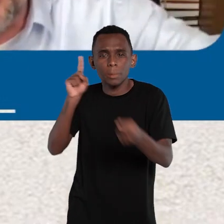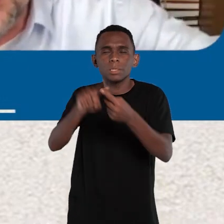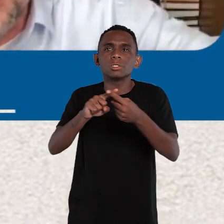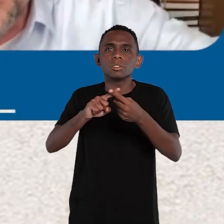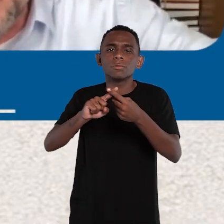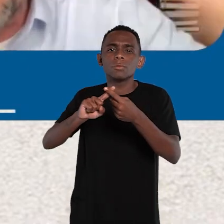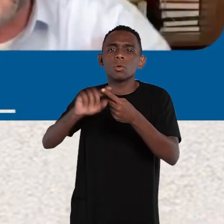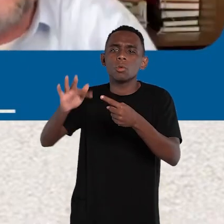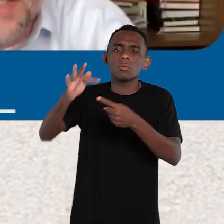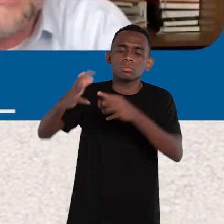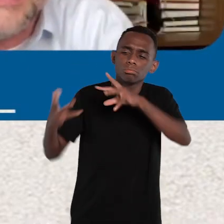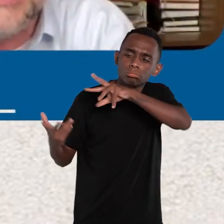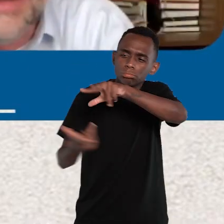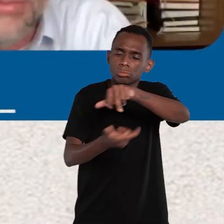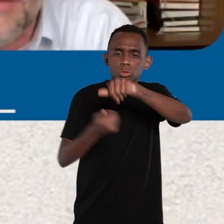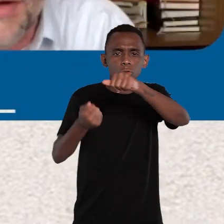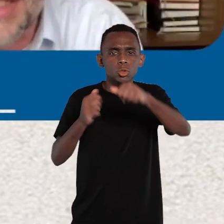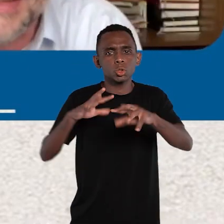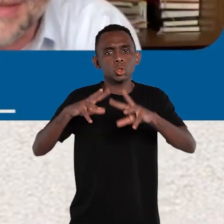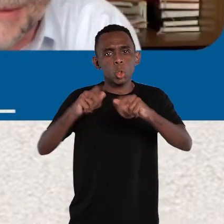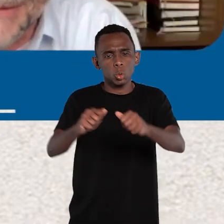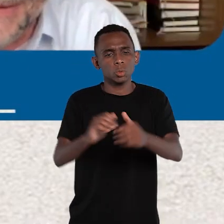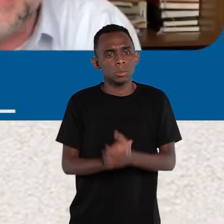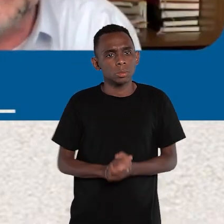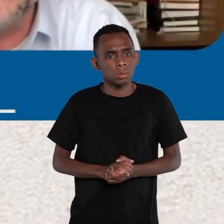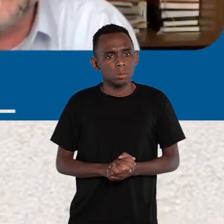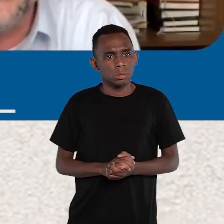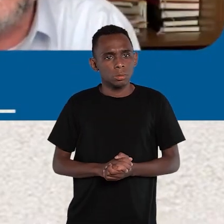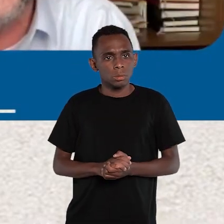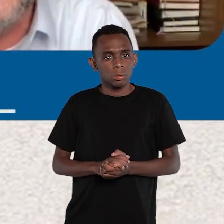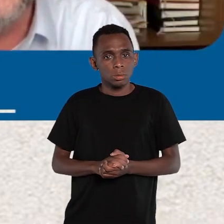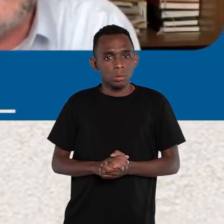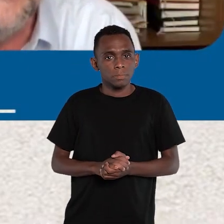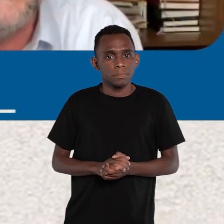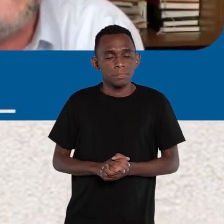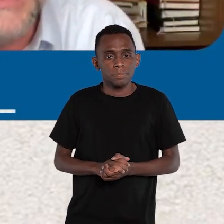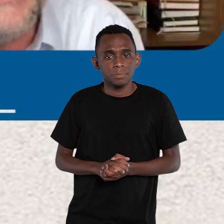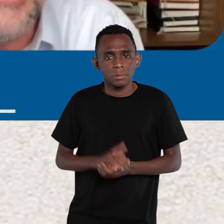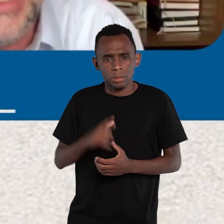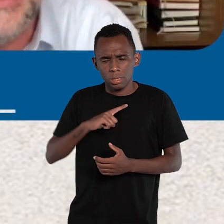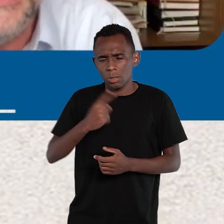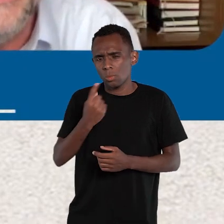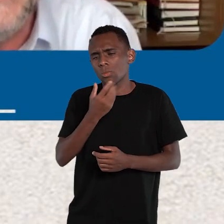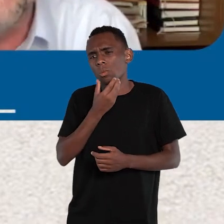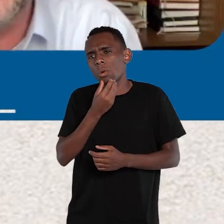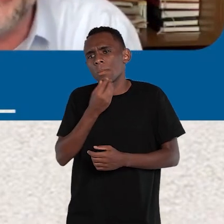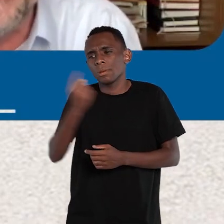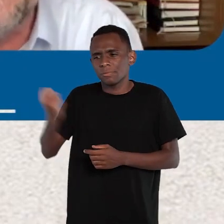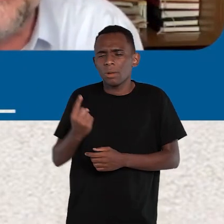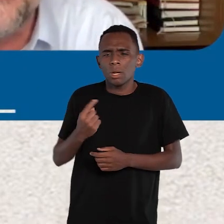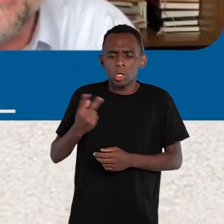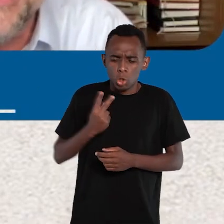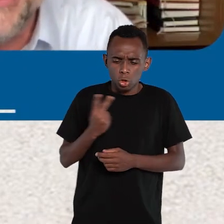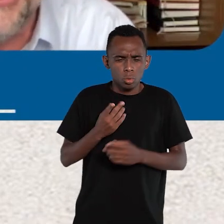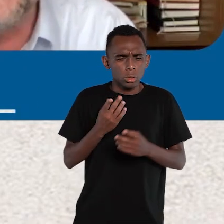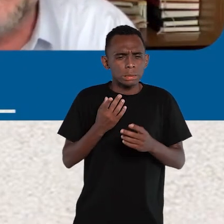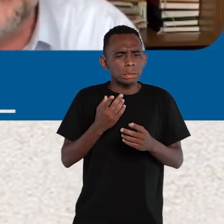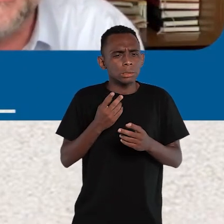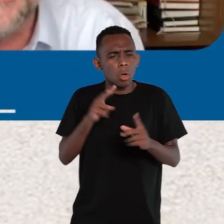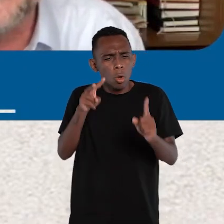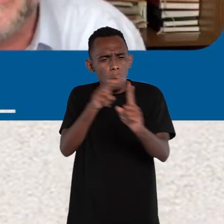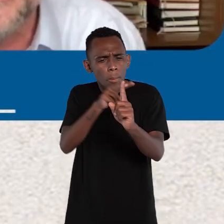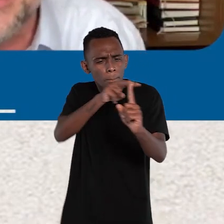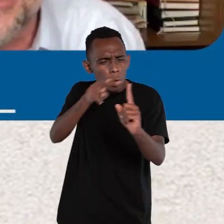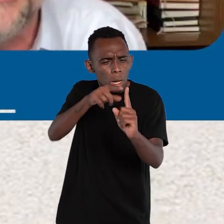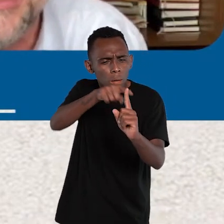do todo. O Beto Brant diz uma boa frase. Ele diz assim que nós dois olhamos para a mesma mulher, mas só eu vejo que o